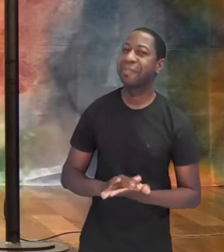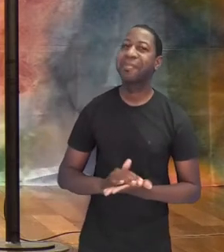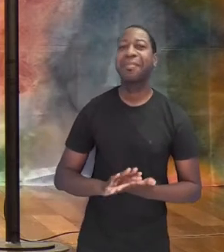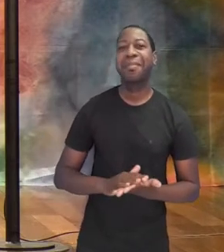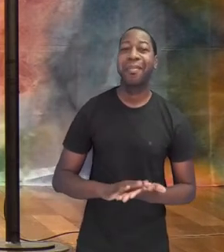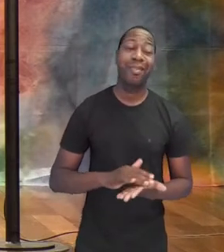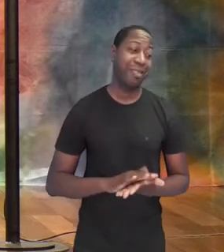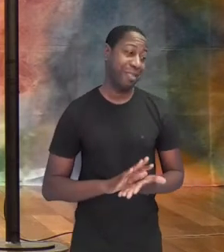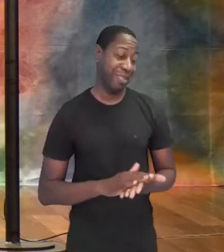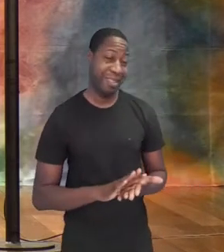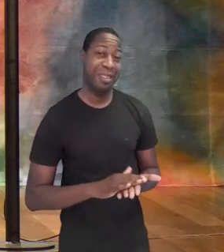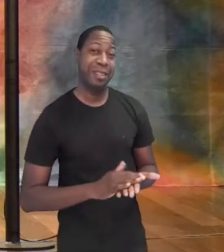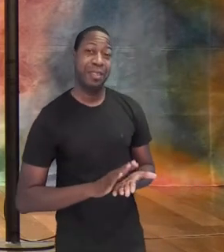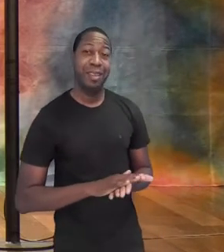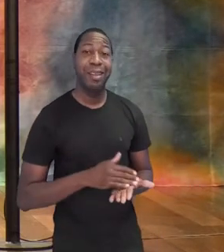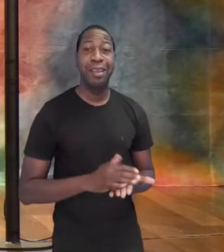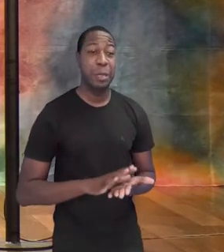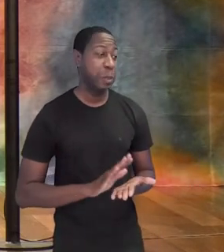era